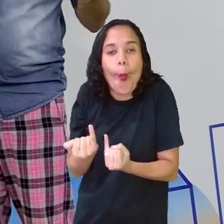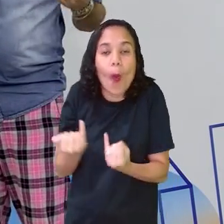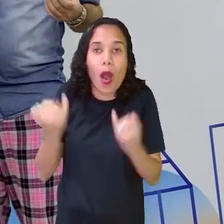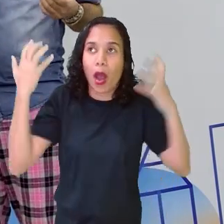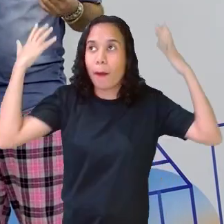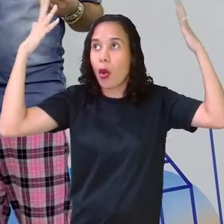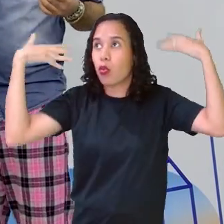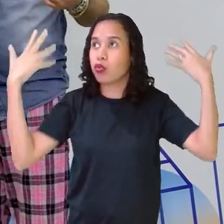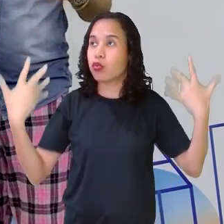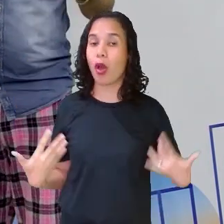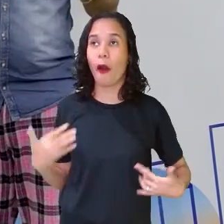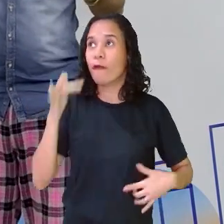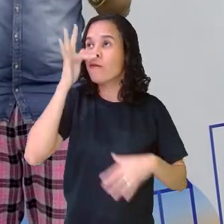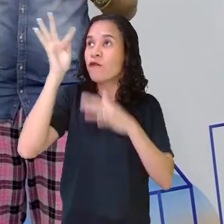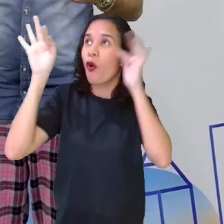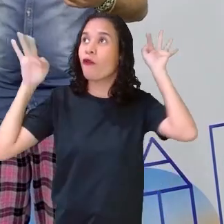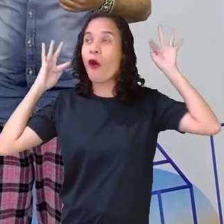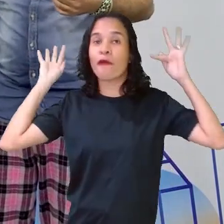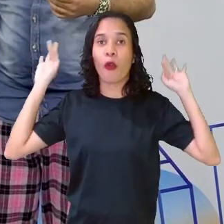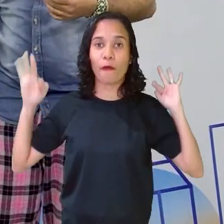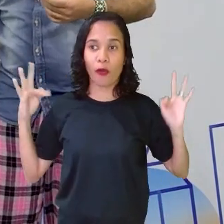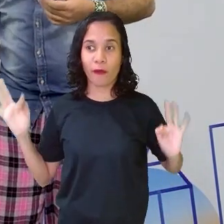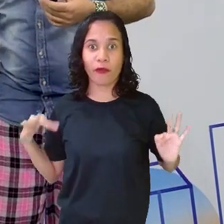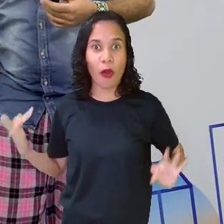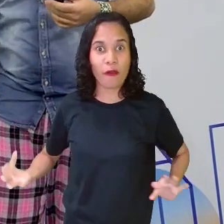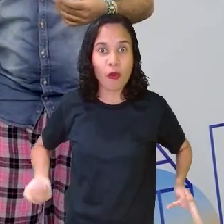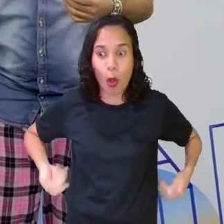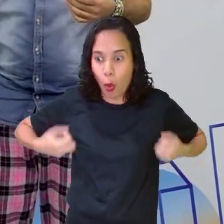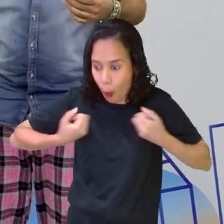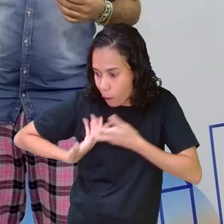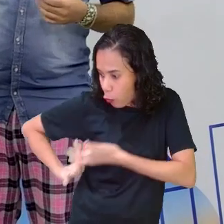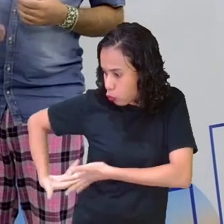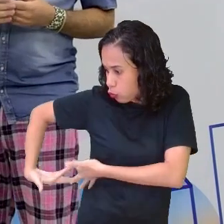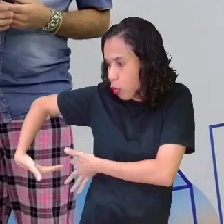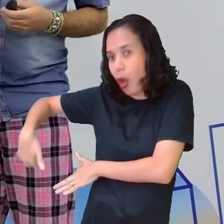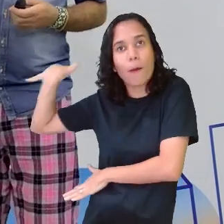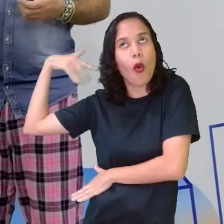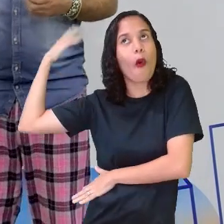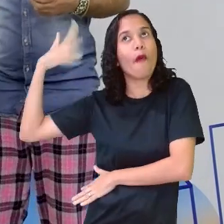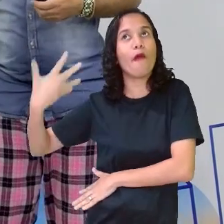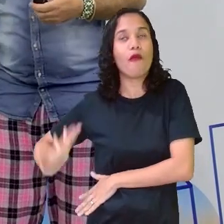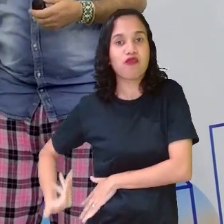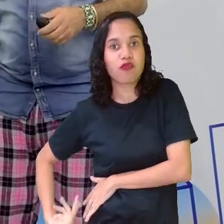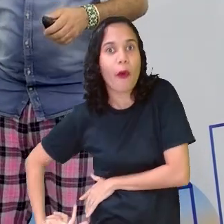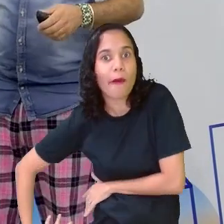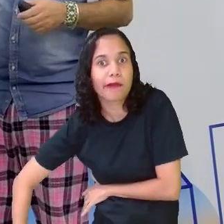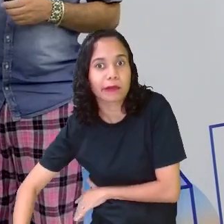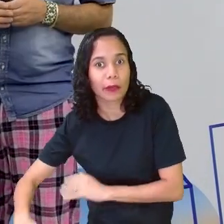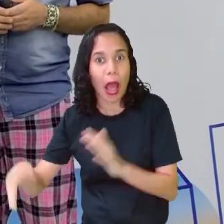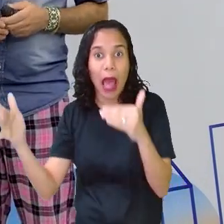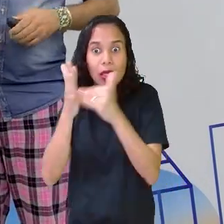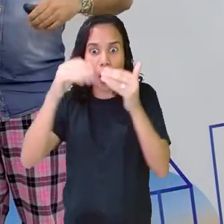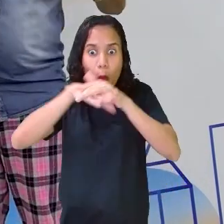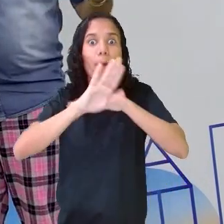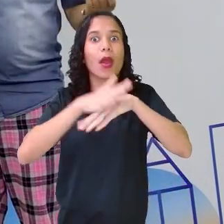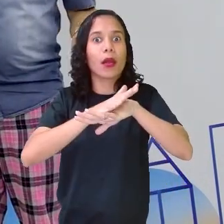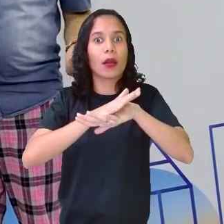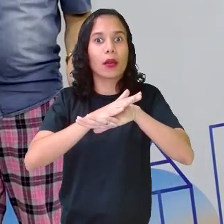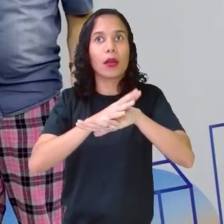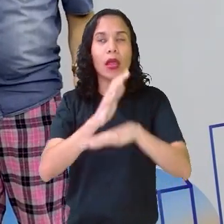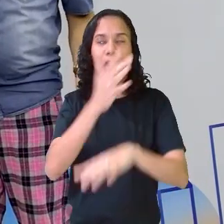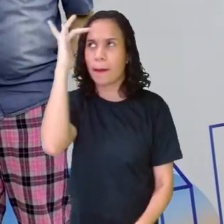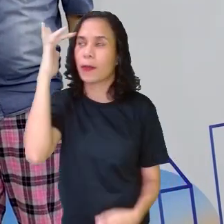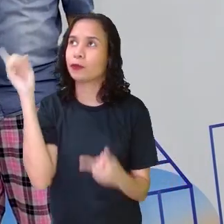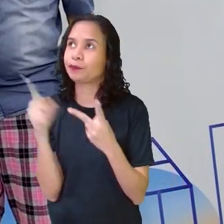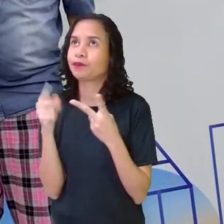cabelo cheio de flores. E esse cabelo arrasta no chão. É, vai lá no seu pé. Aí uns dizem